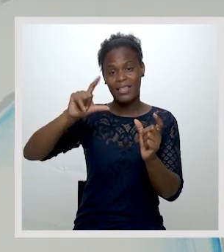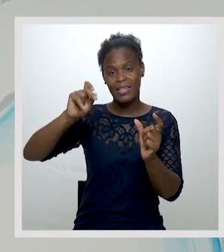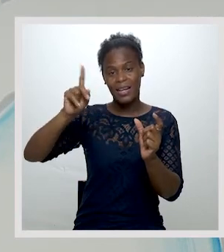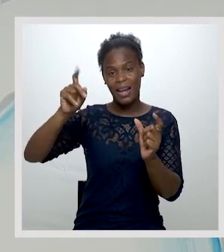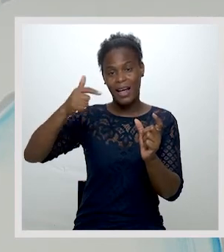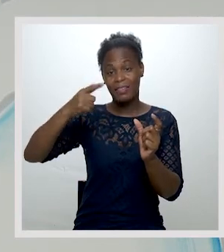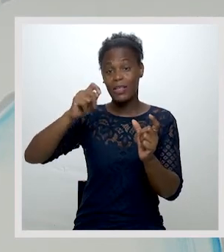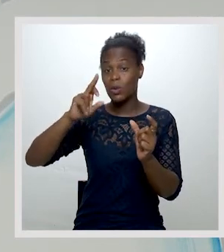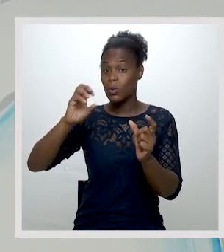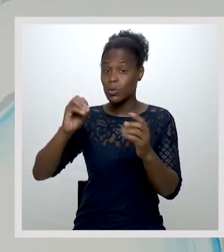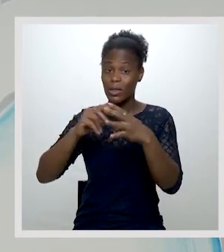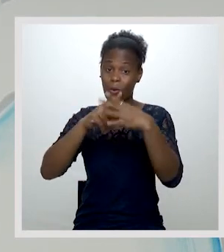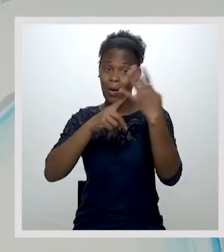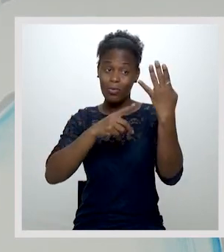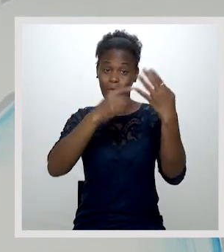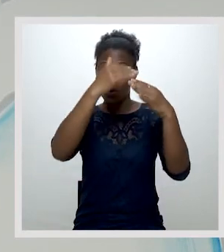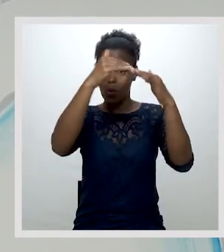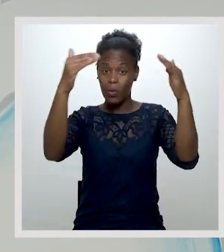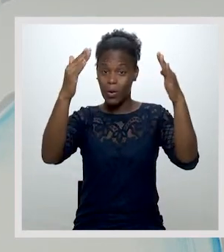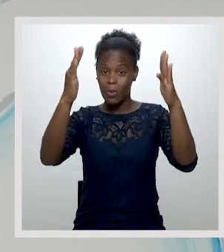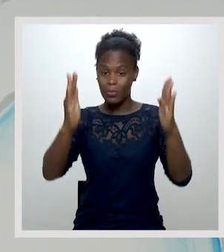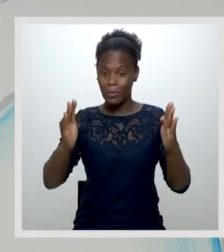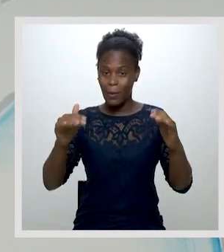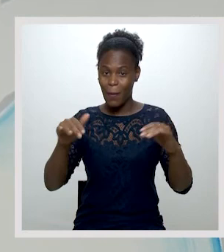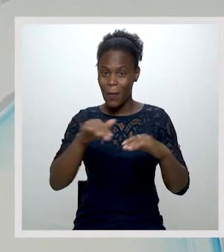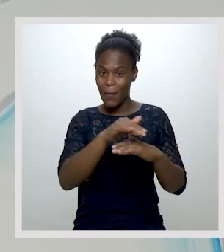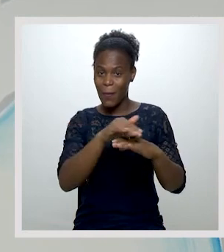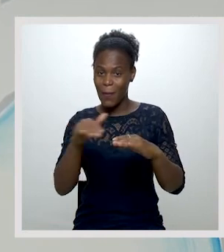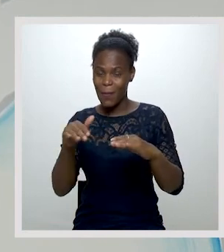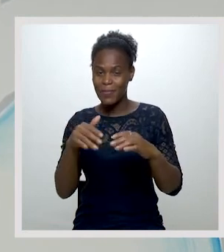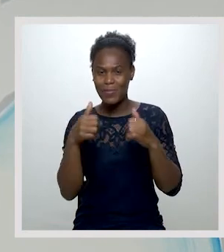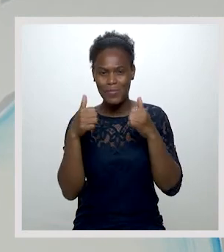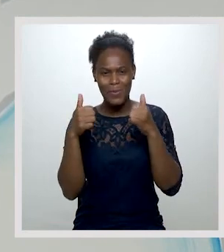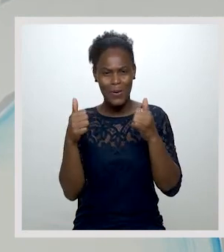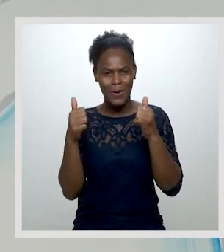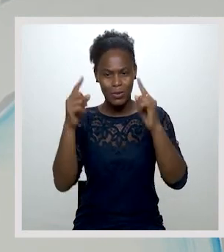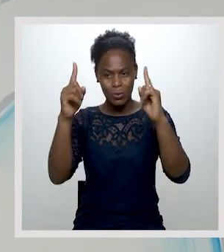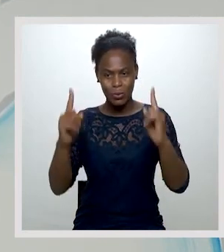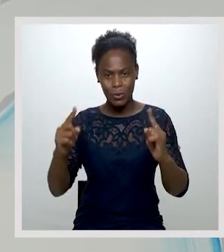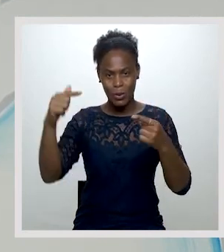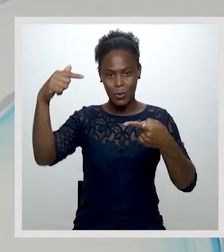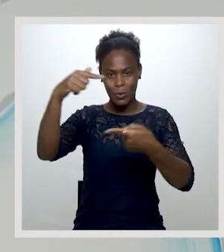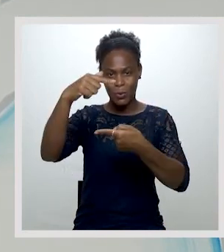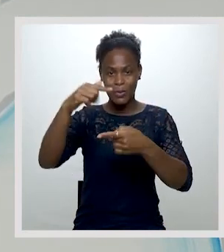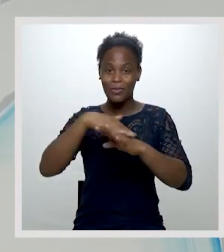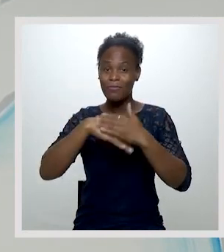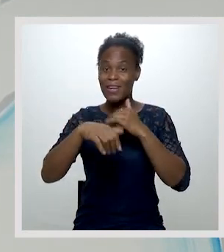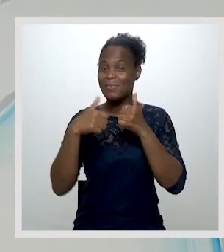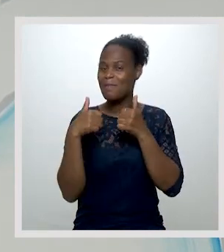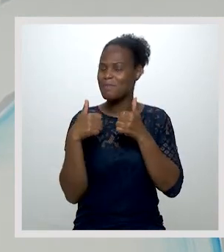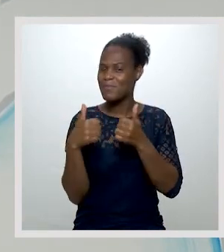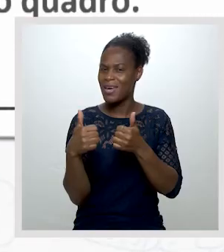lados. Exatamente, meninos. Fizeram bem. Por isso, vamos ao segundo exercício.